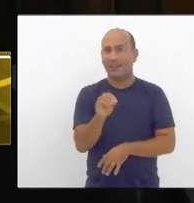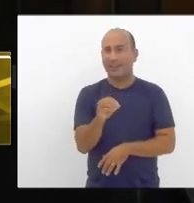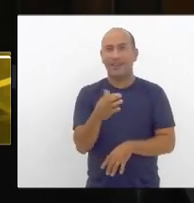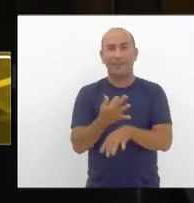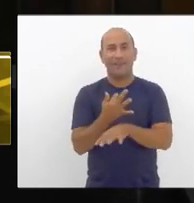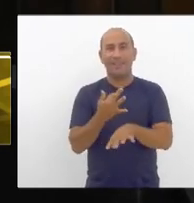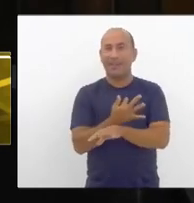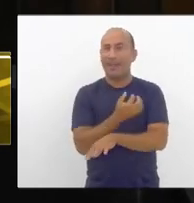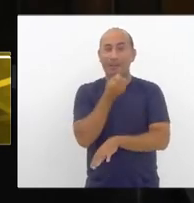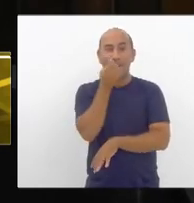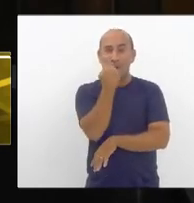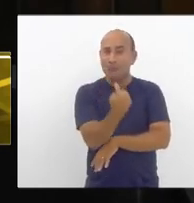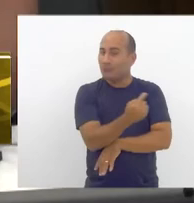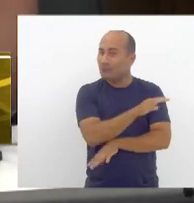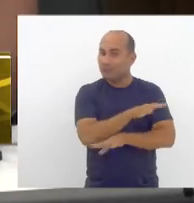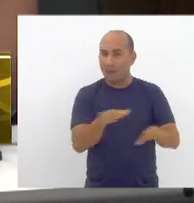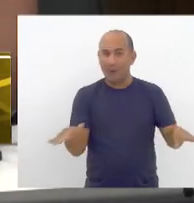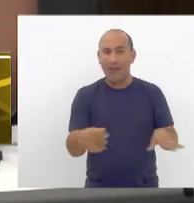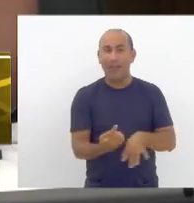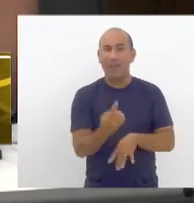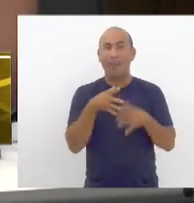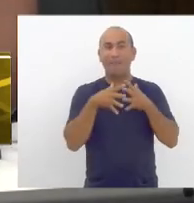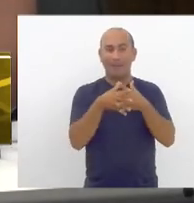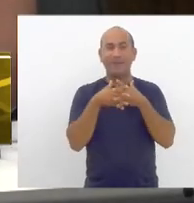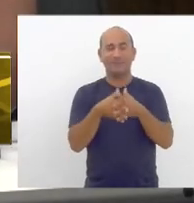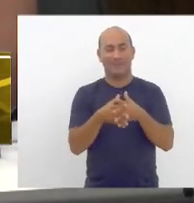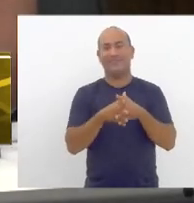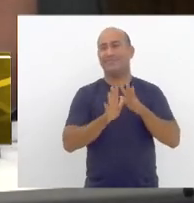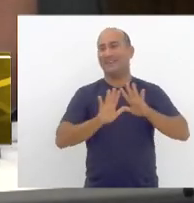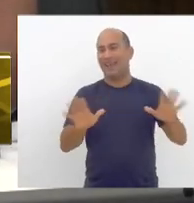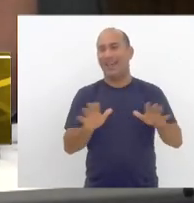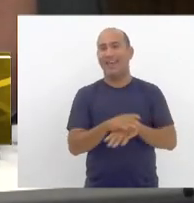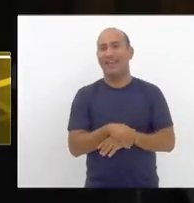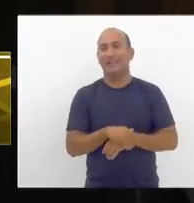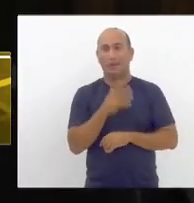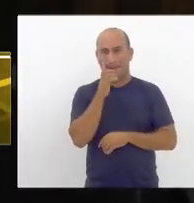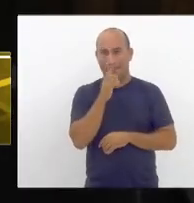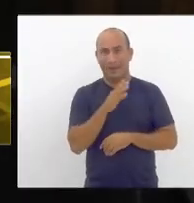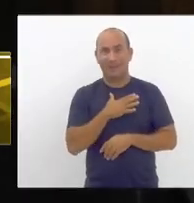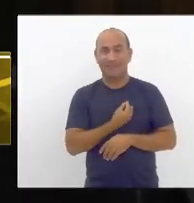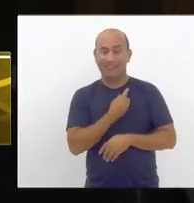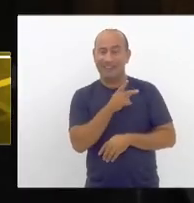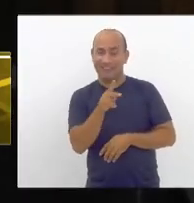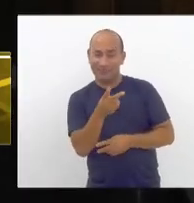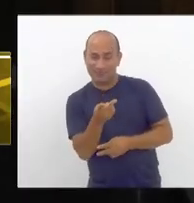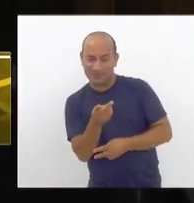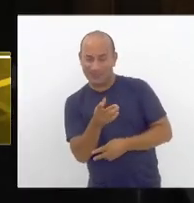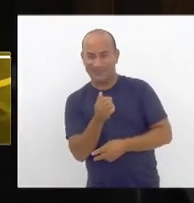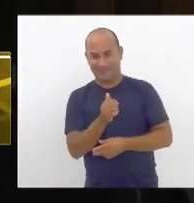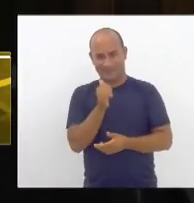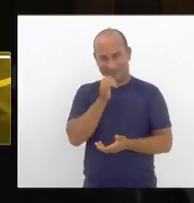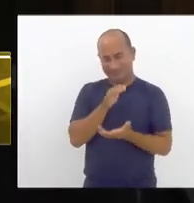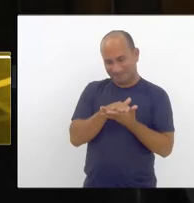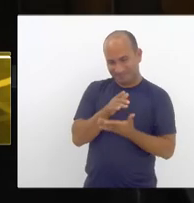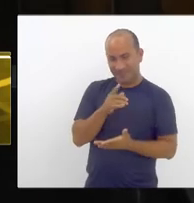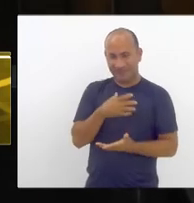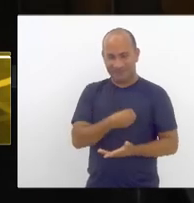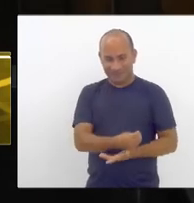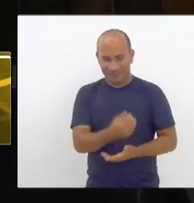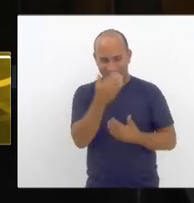Tá bom já Cara eu já faço bagunça suficiente sobre tudo na vida delas então Obrigado